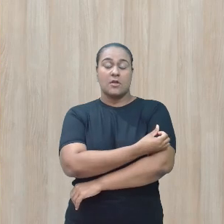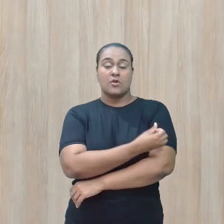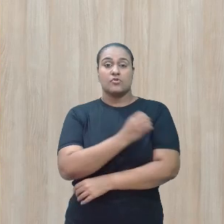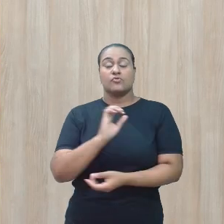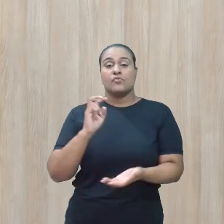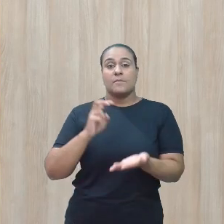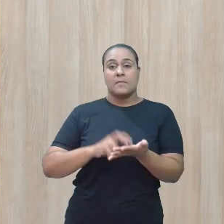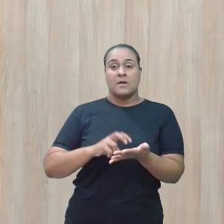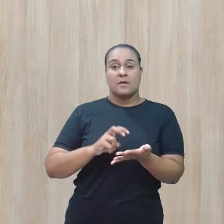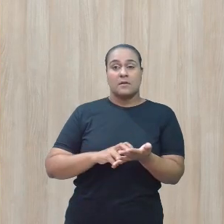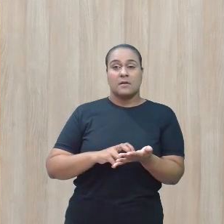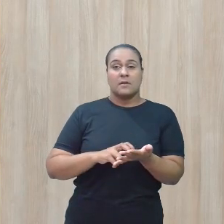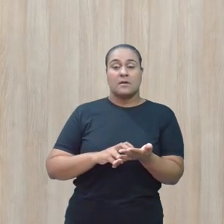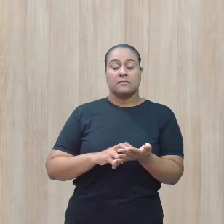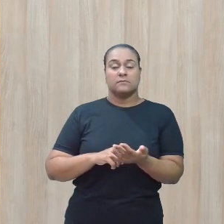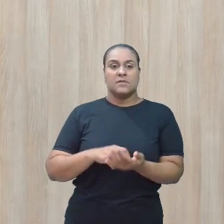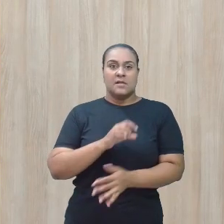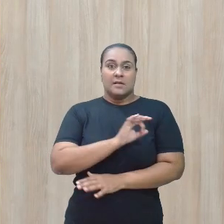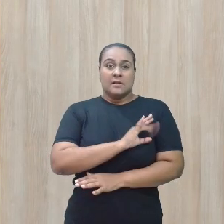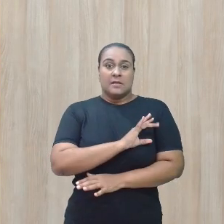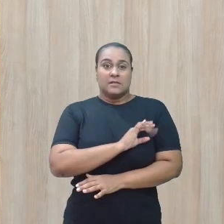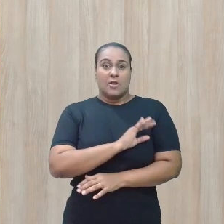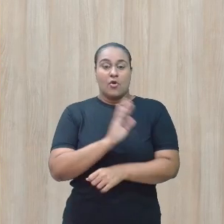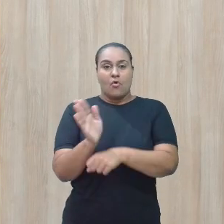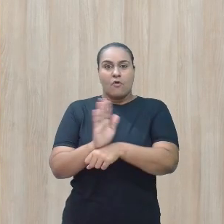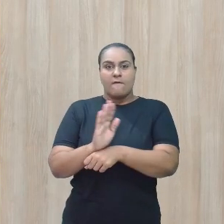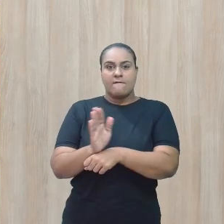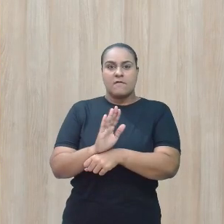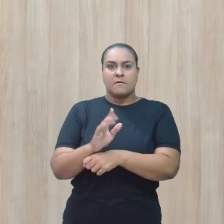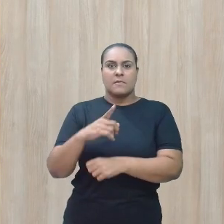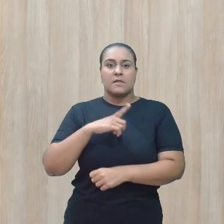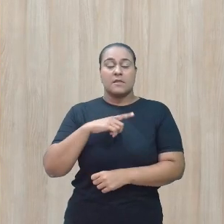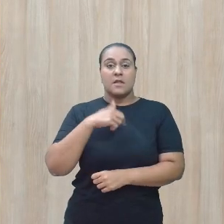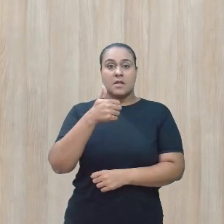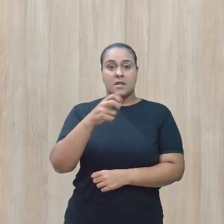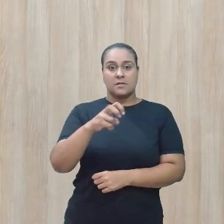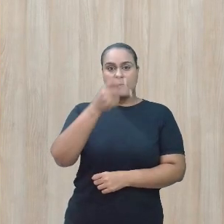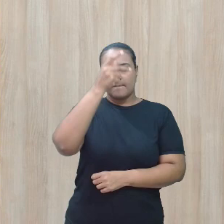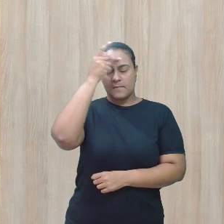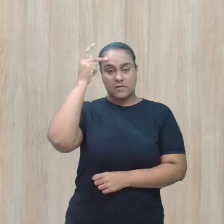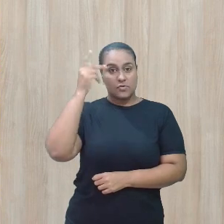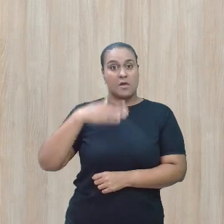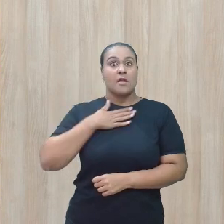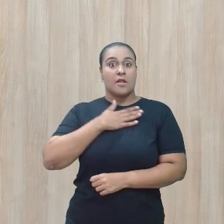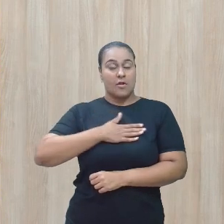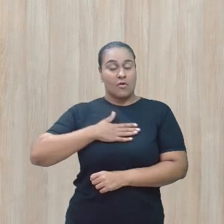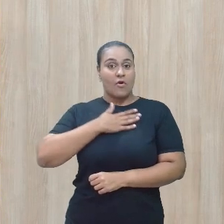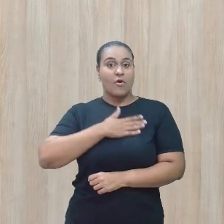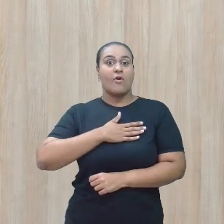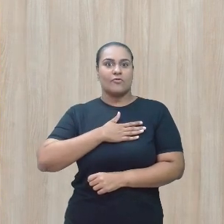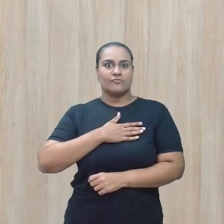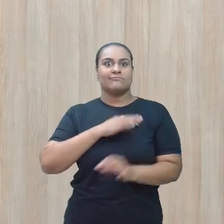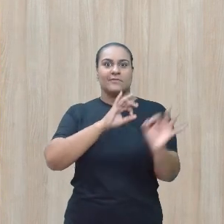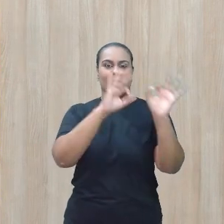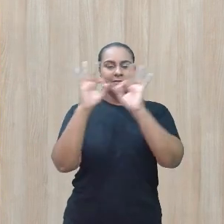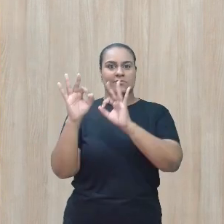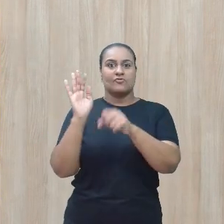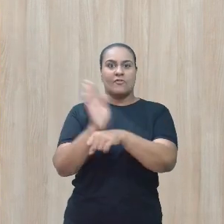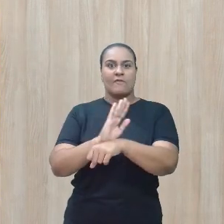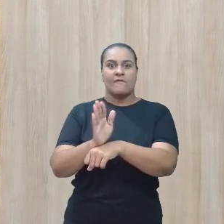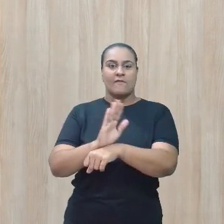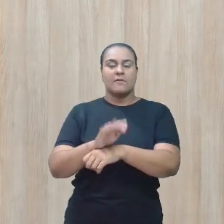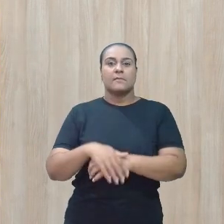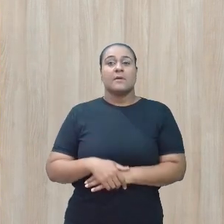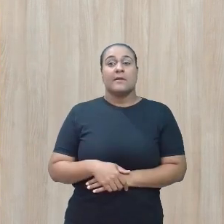terror, eu tenho 15 pessoas que estão nessa turma e que gostam desse gênero. Agora, se eu tenho sexto ano tarde